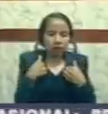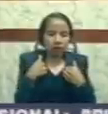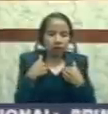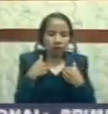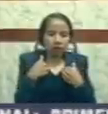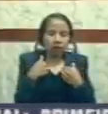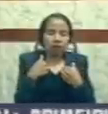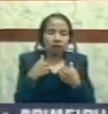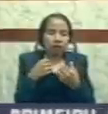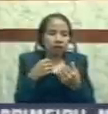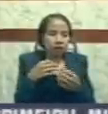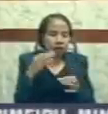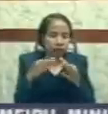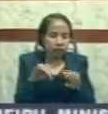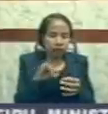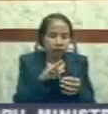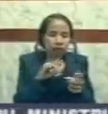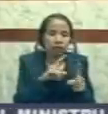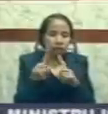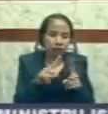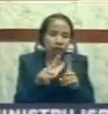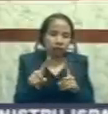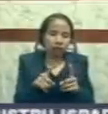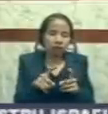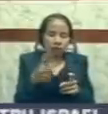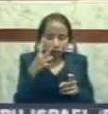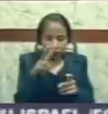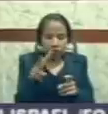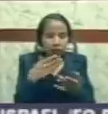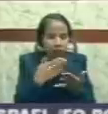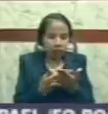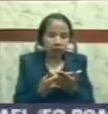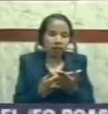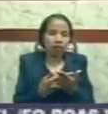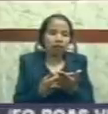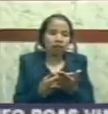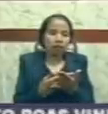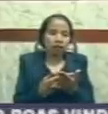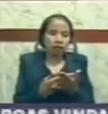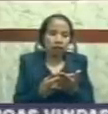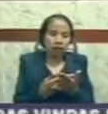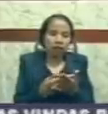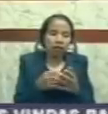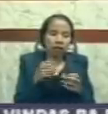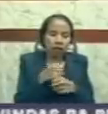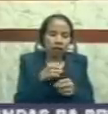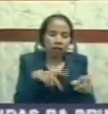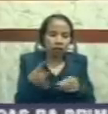mas dia gliu a unha sugestão, teto de dia halo transparente liutan, halo ema hoto bele